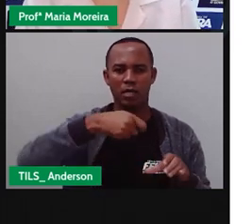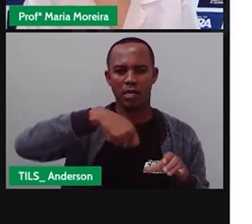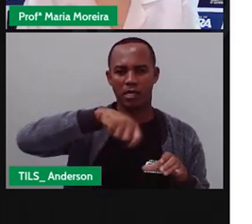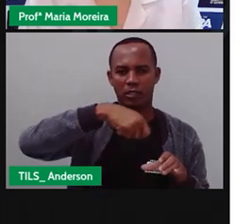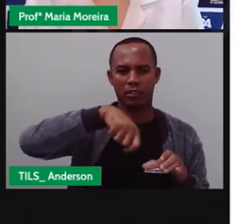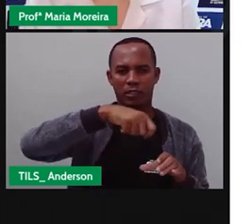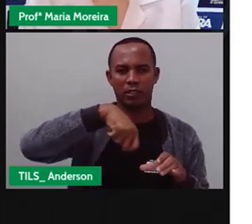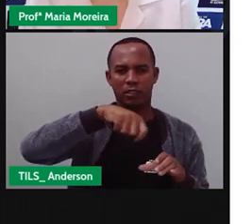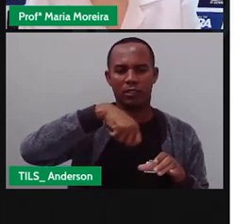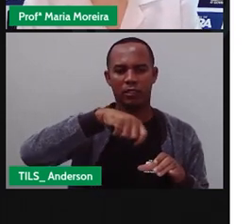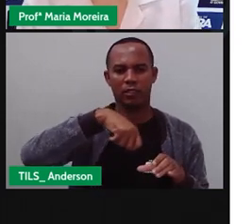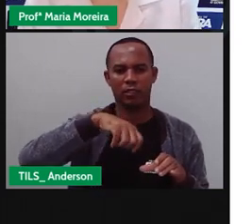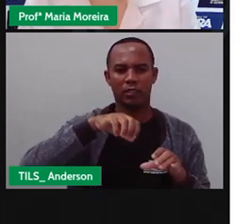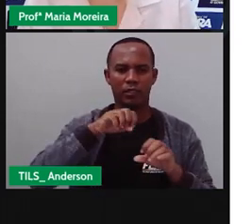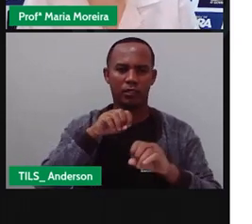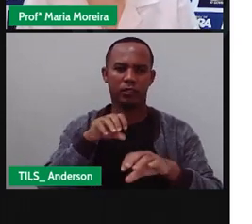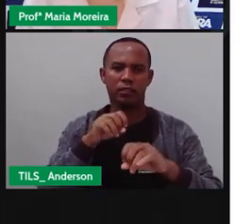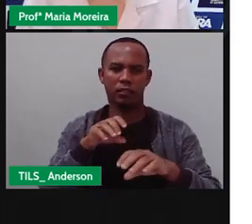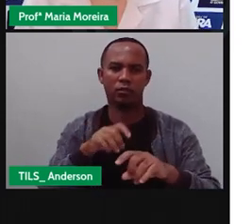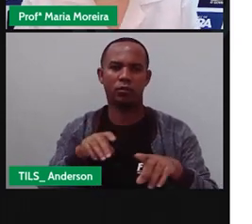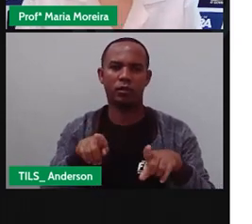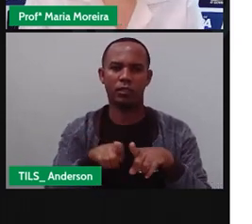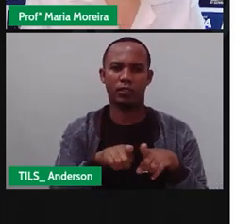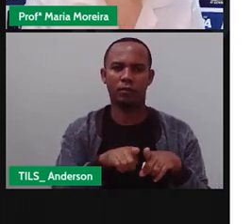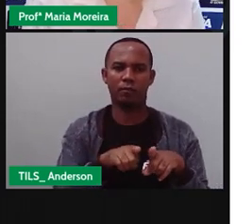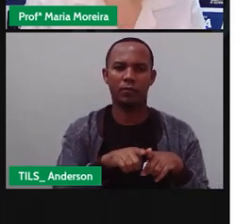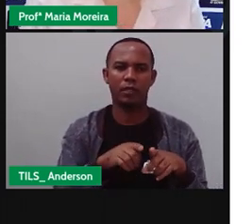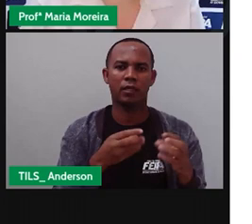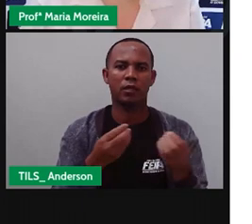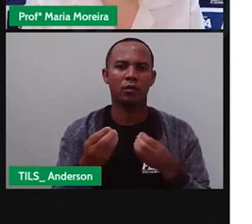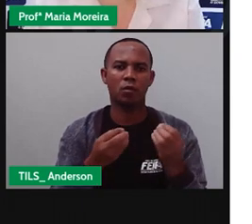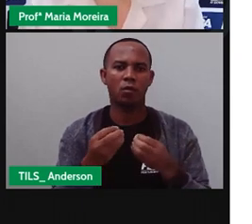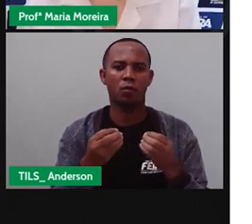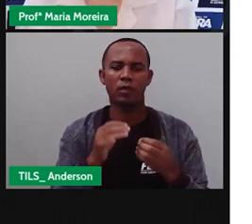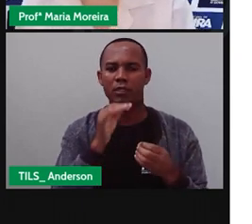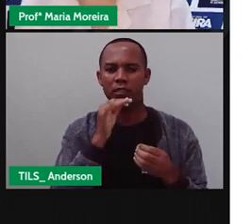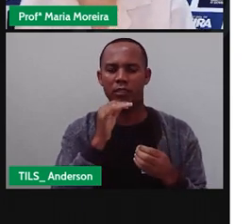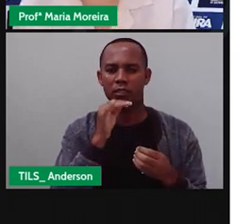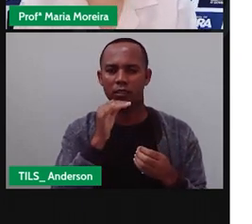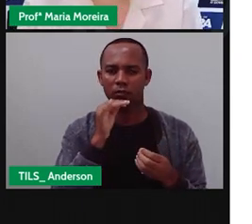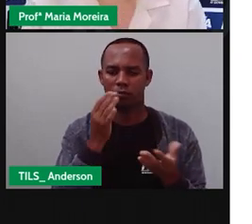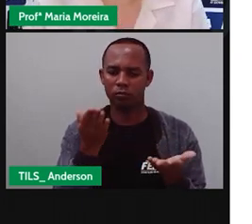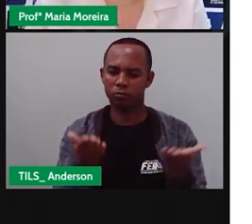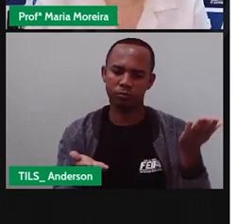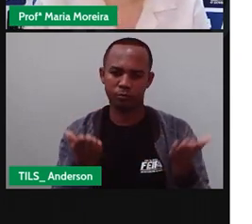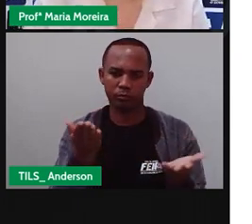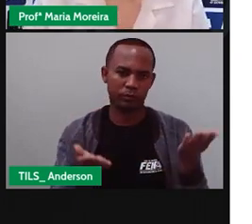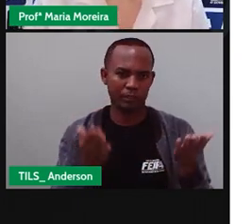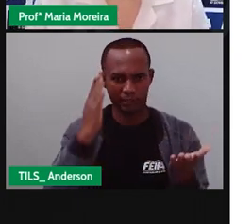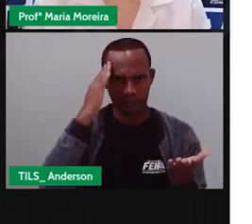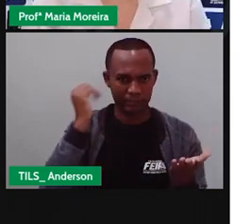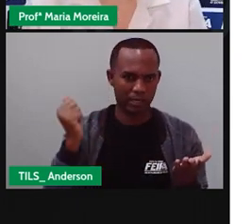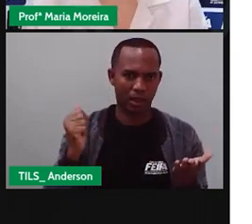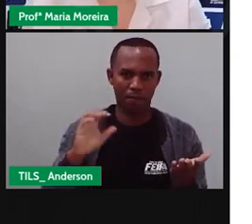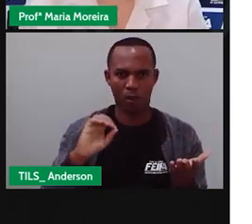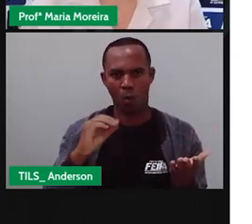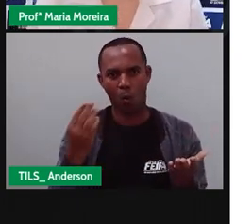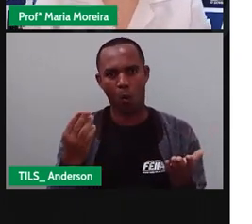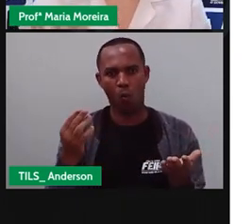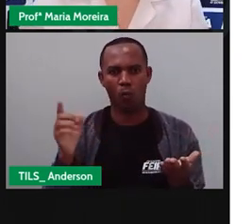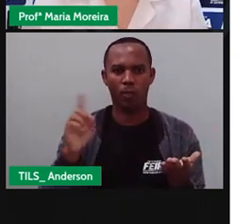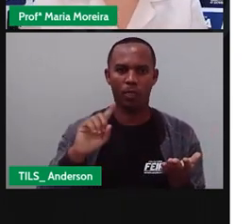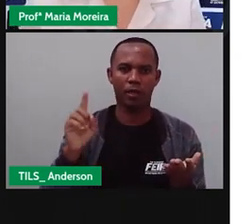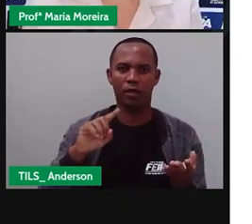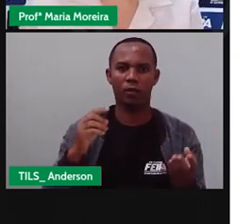isso? A Pro ensinou várias coisas, inclusive o quê? Com relação às medidas. Ó, algumas coisas vocês sabiam, outras não. E assim a gente